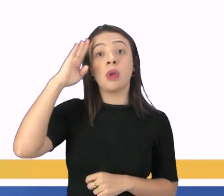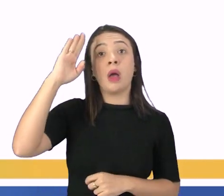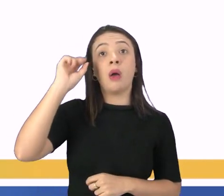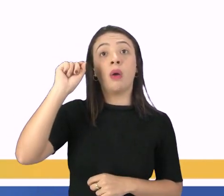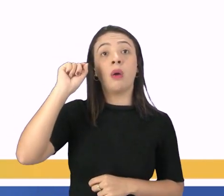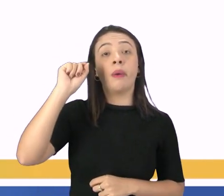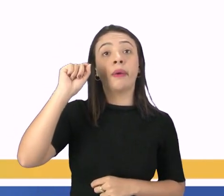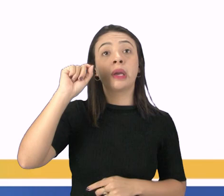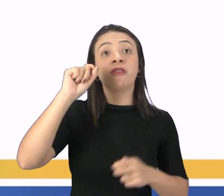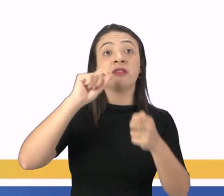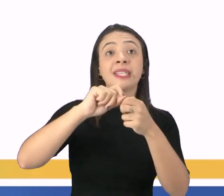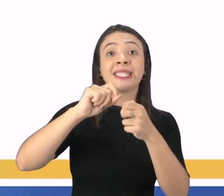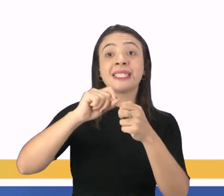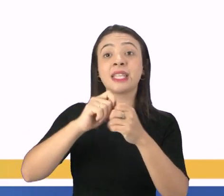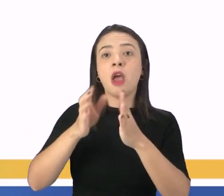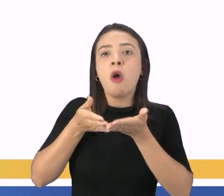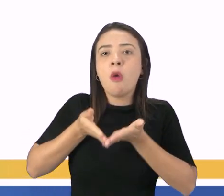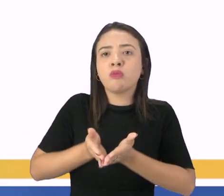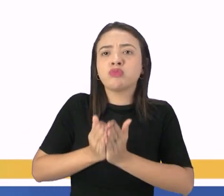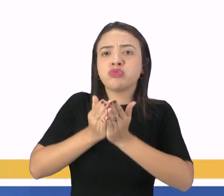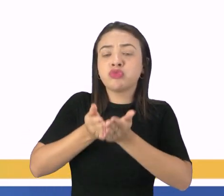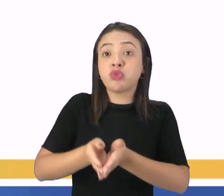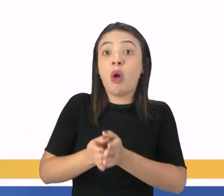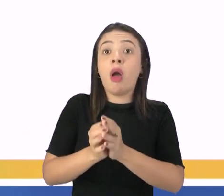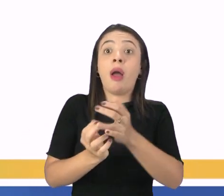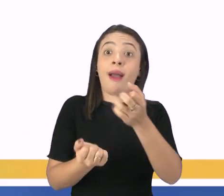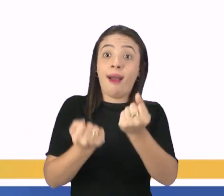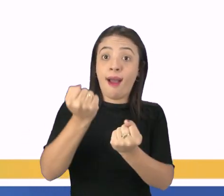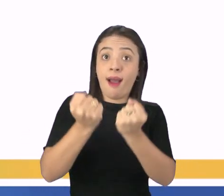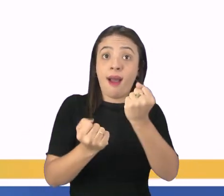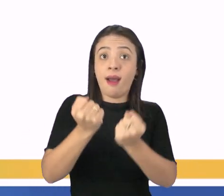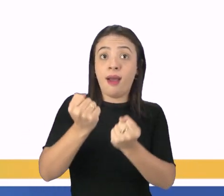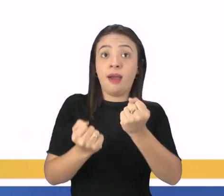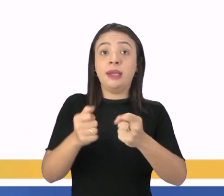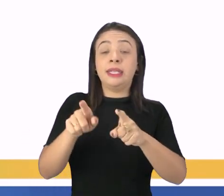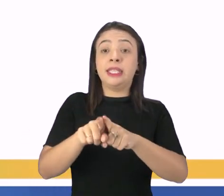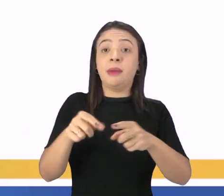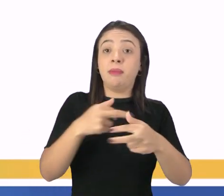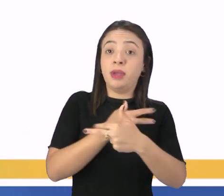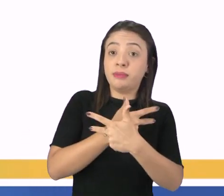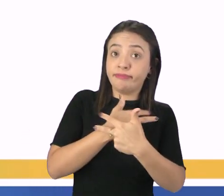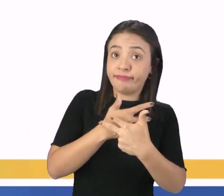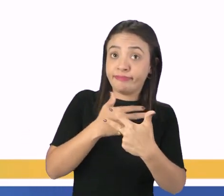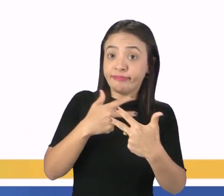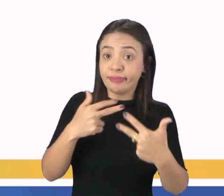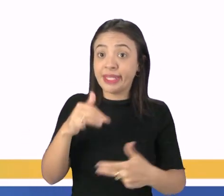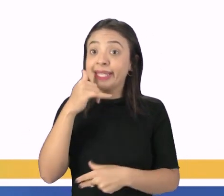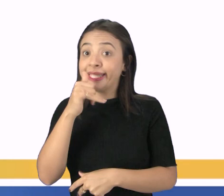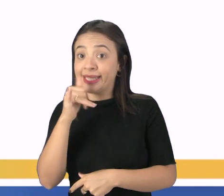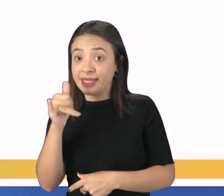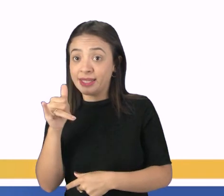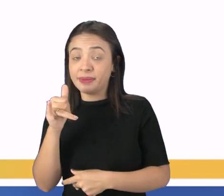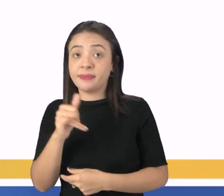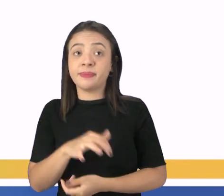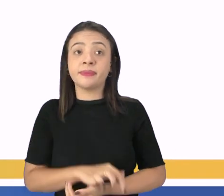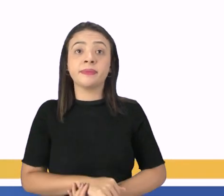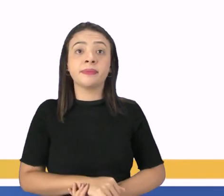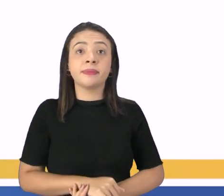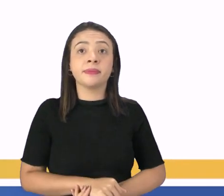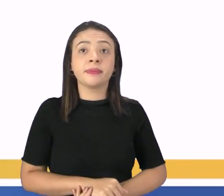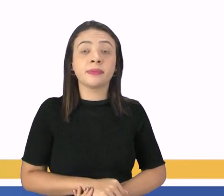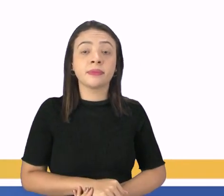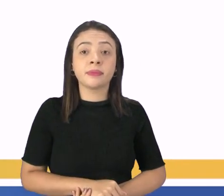produção de navios, automóveis e produtos elétricos e eletrônicos. Em